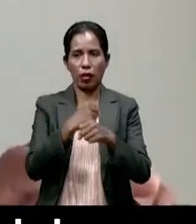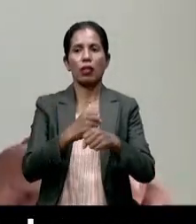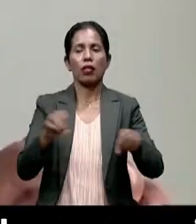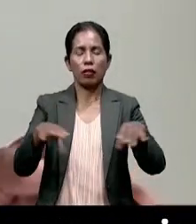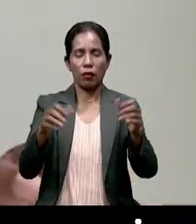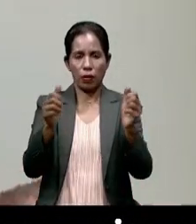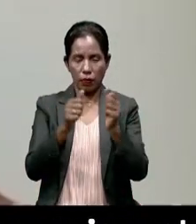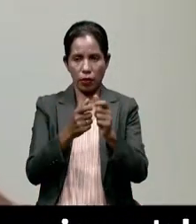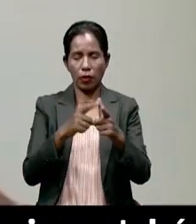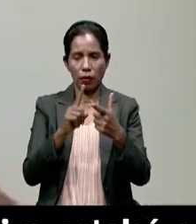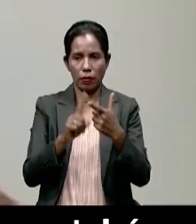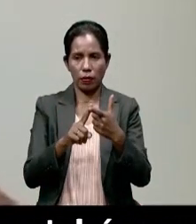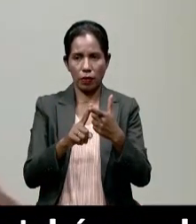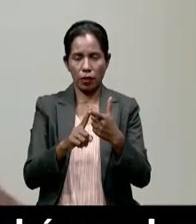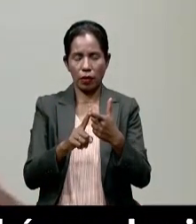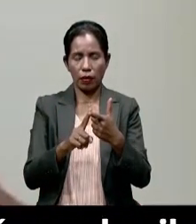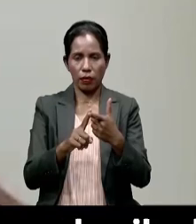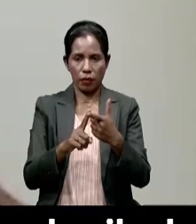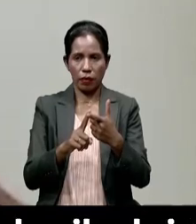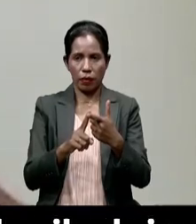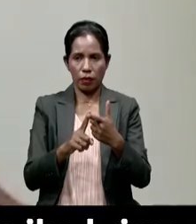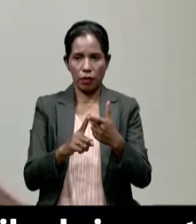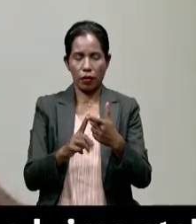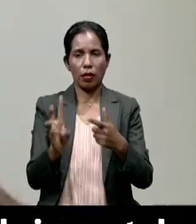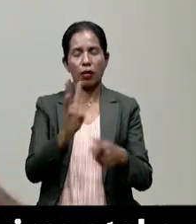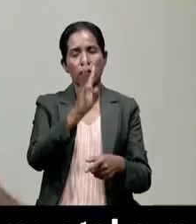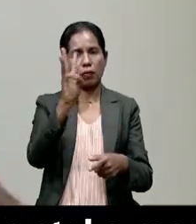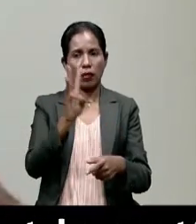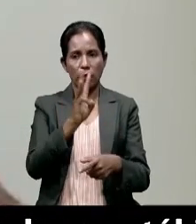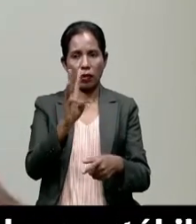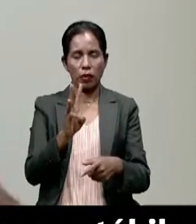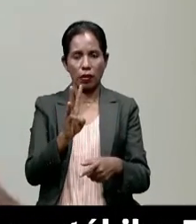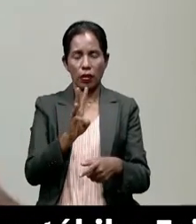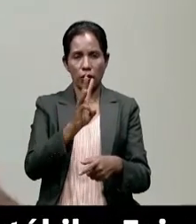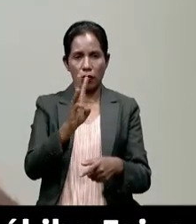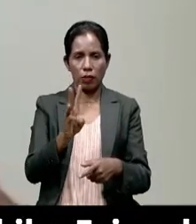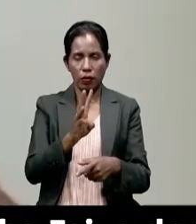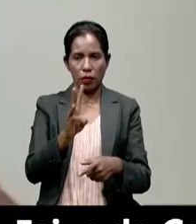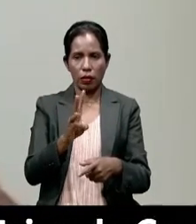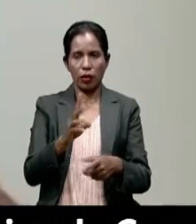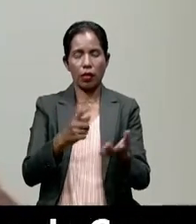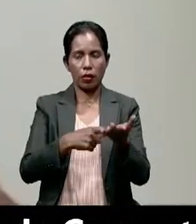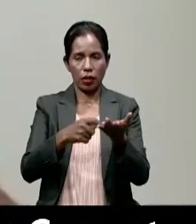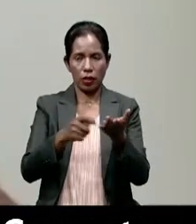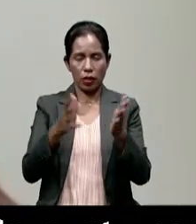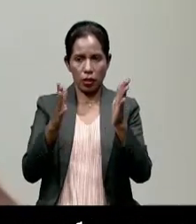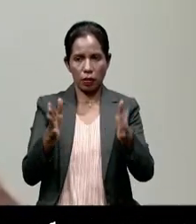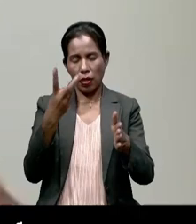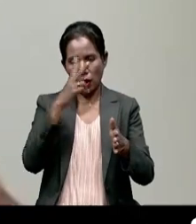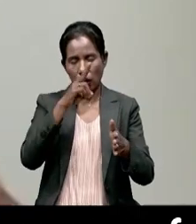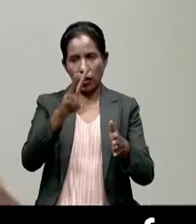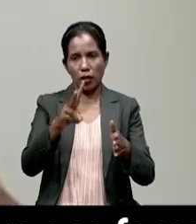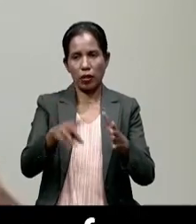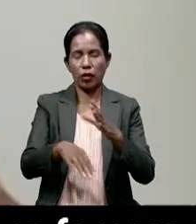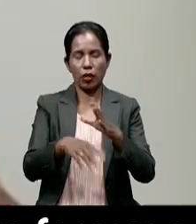não. Mas foi no net, e a quarta. E a quarta, né? Técnica, né? Se era a